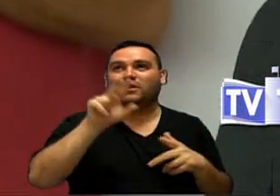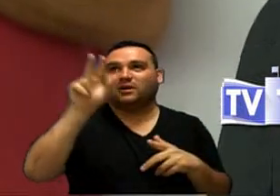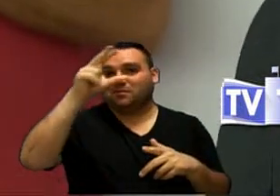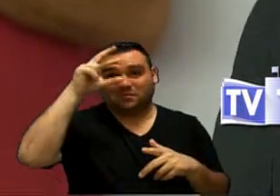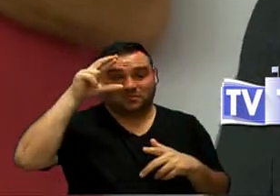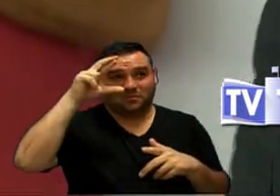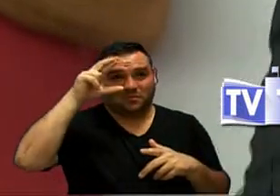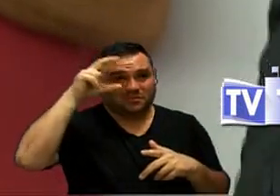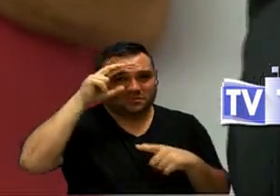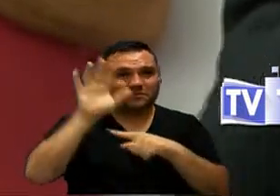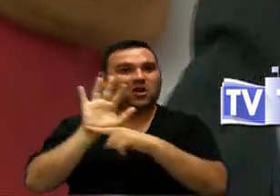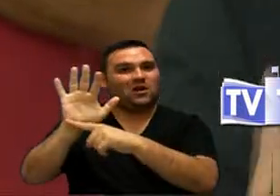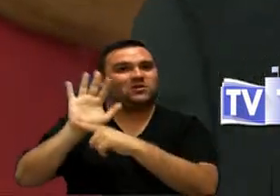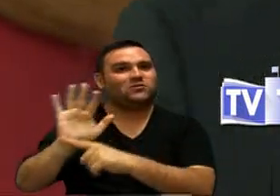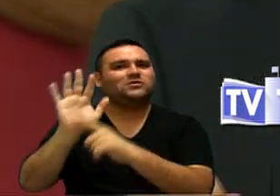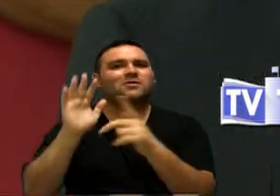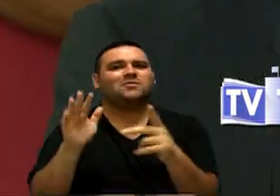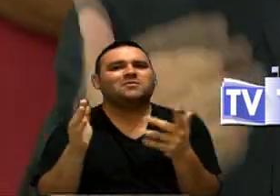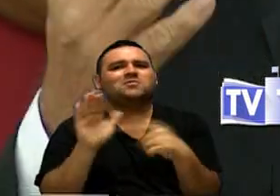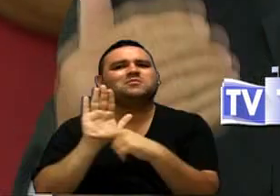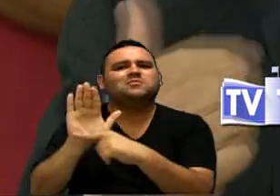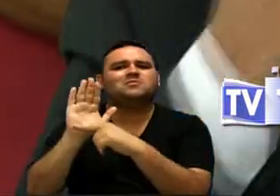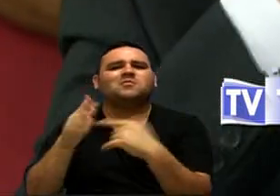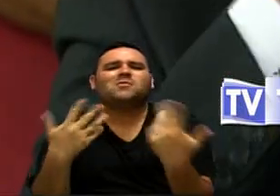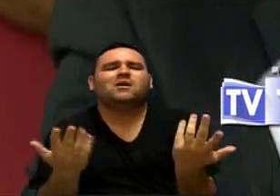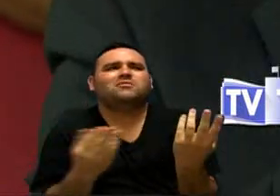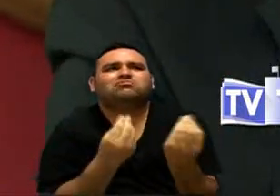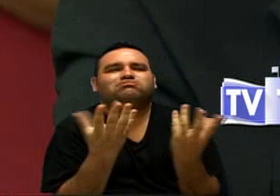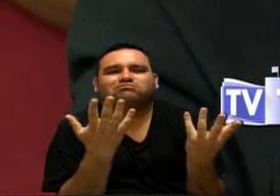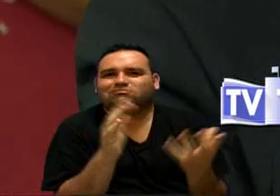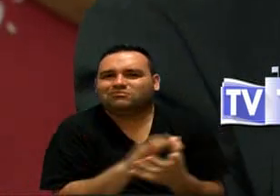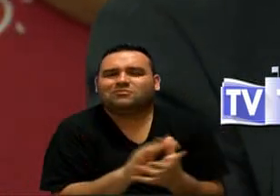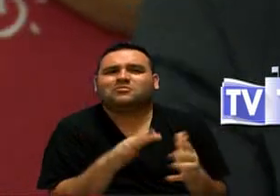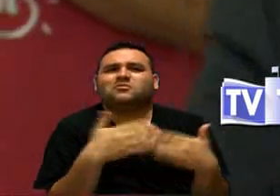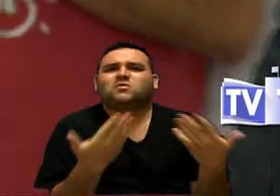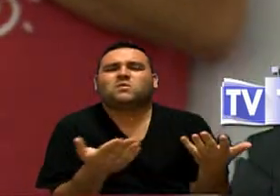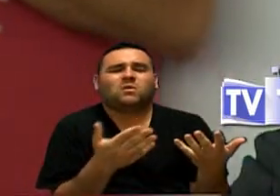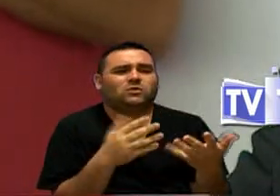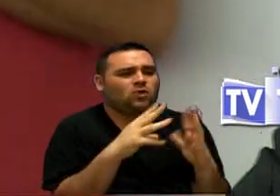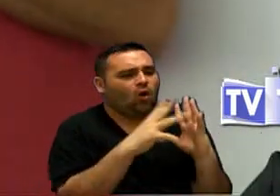ajudado. Agora, qual que é, senhor presidente, senhores vereadores? Qual que